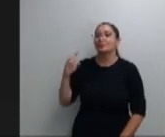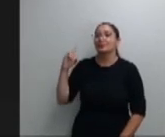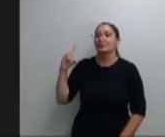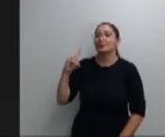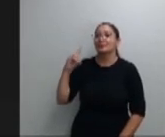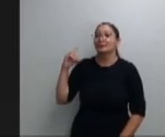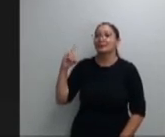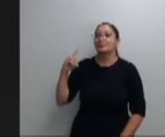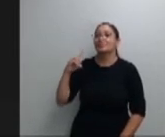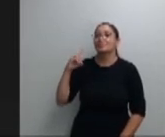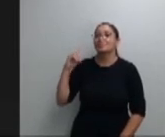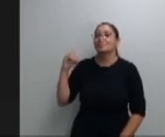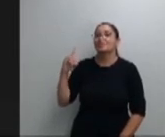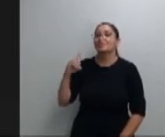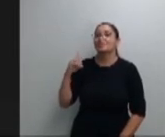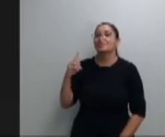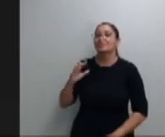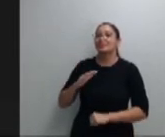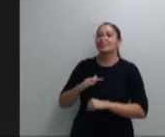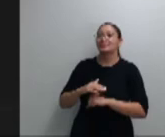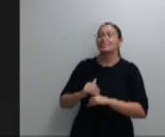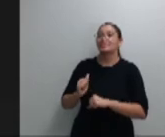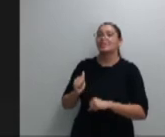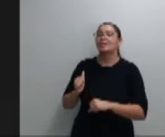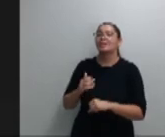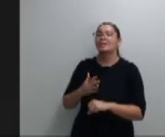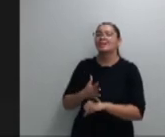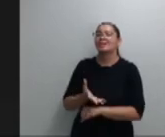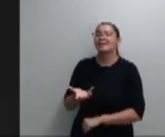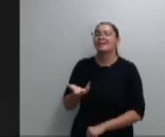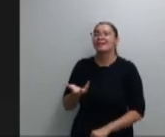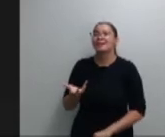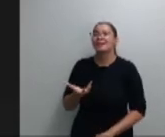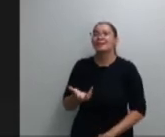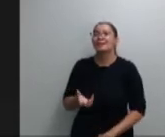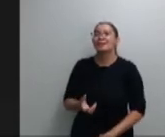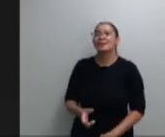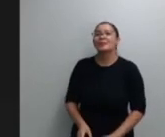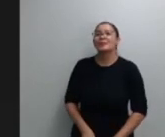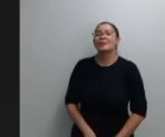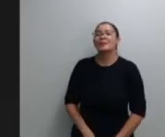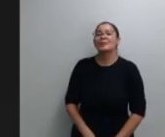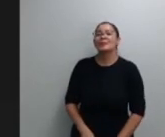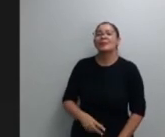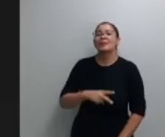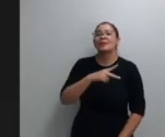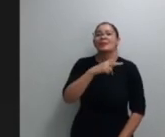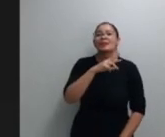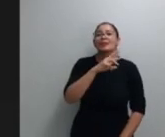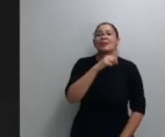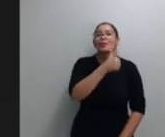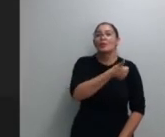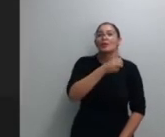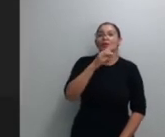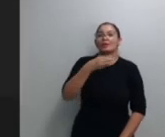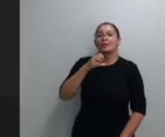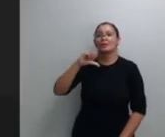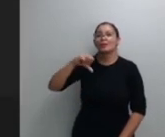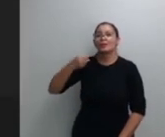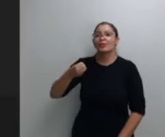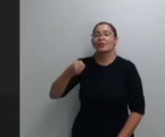está para falar no item 9 que é o recurso especial 1.390